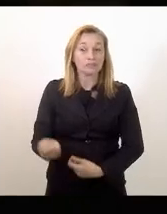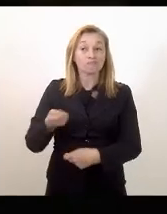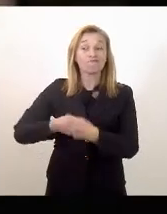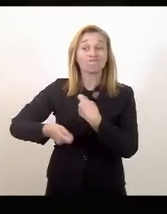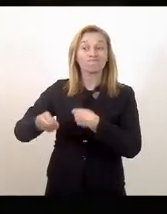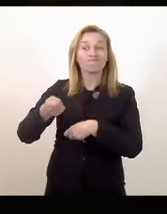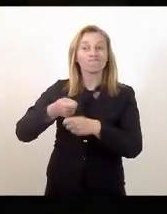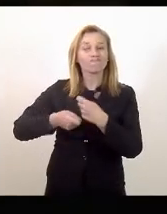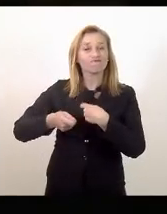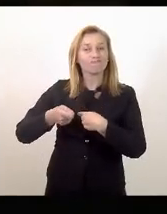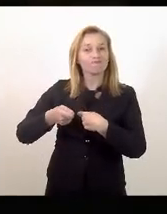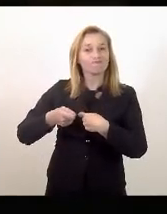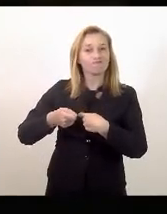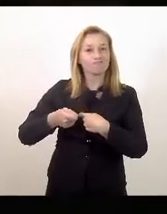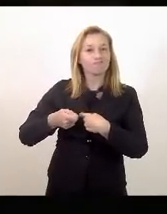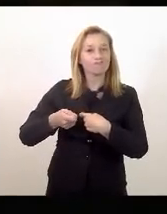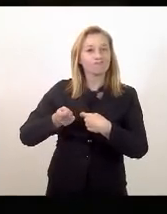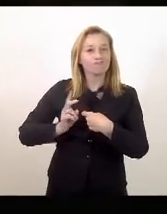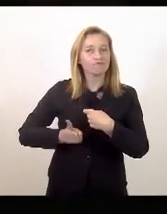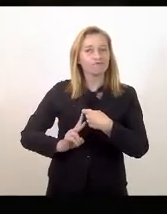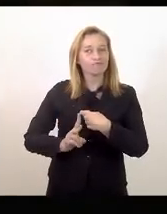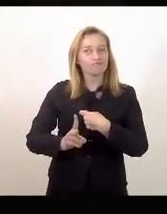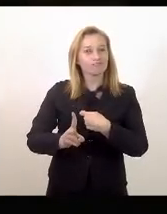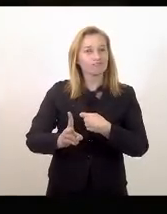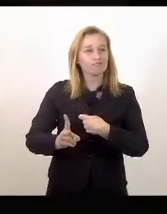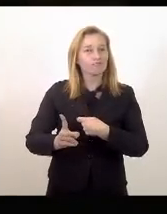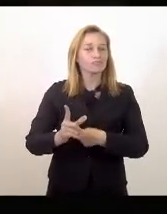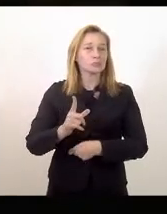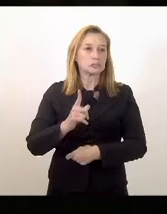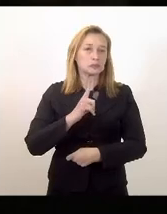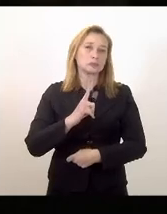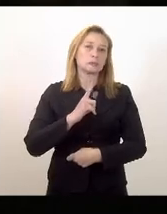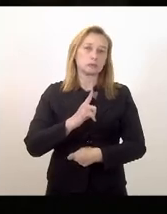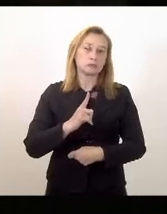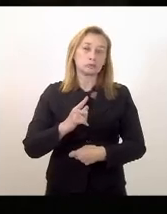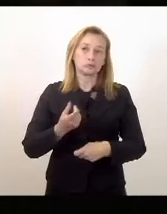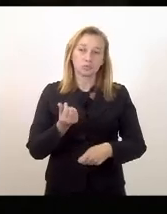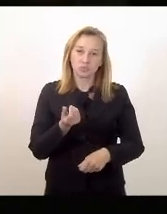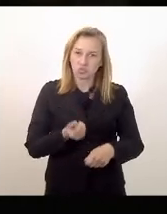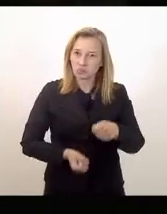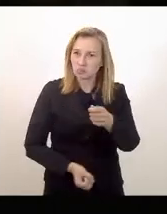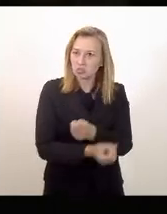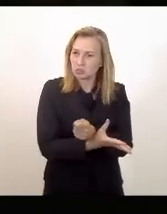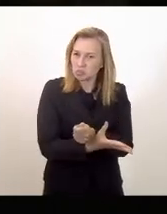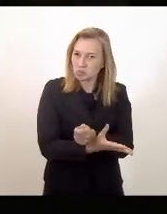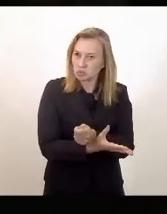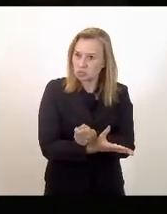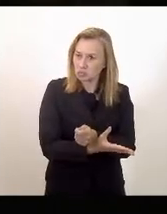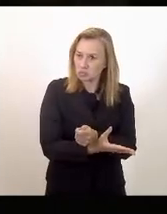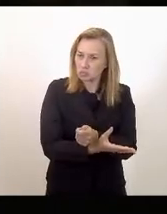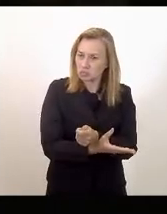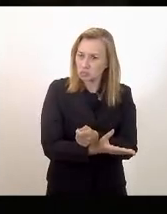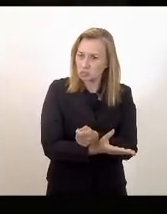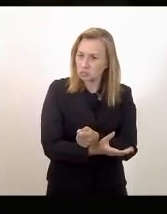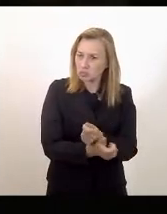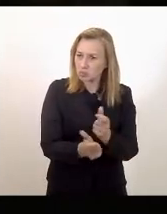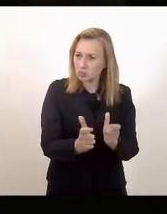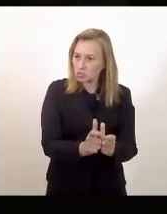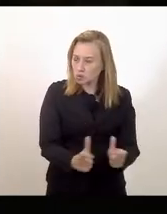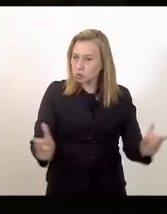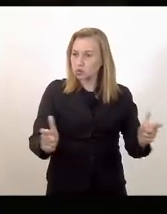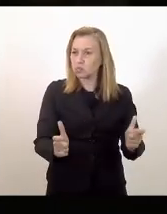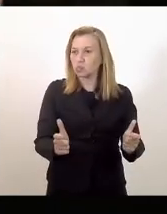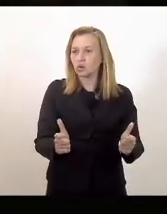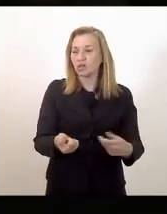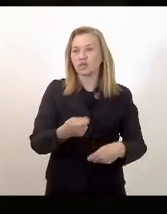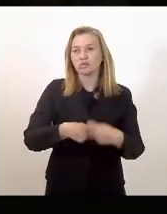negociatas continuam existindo, a corrupção permeia as